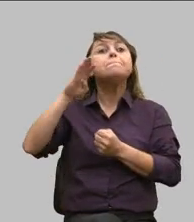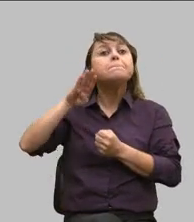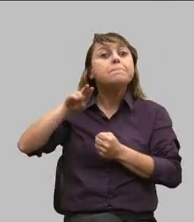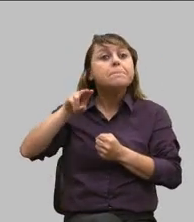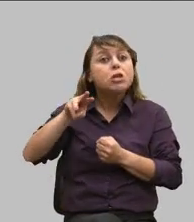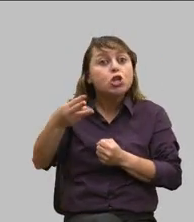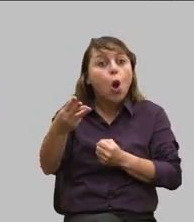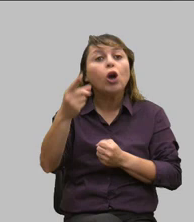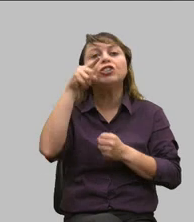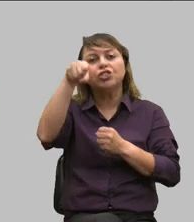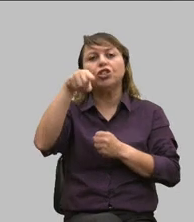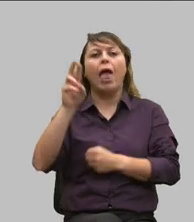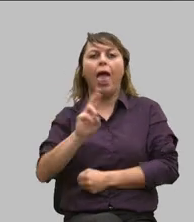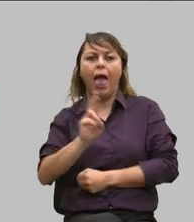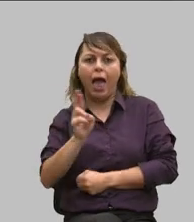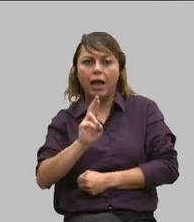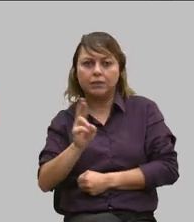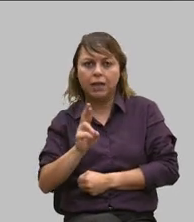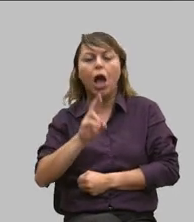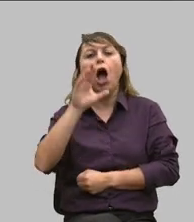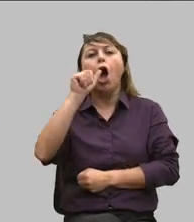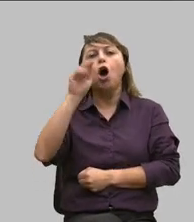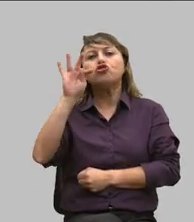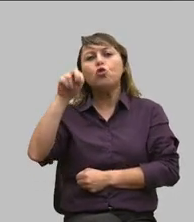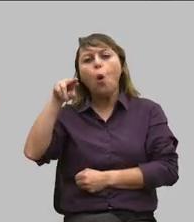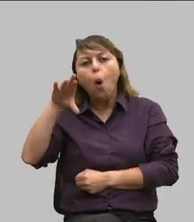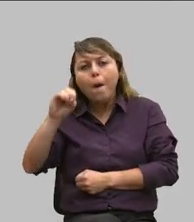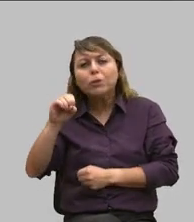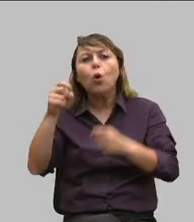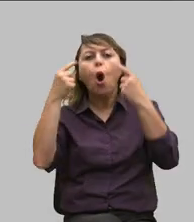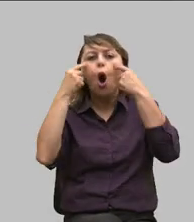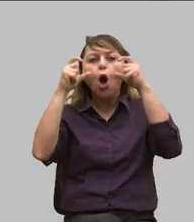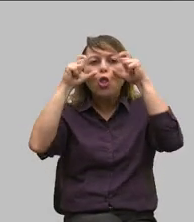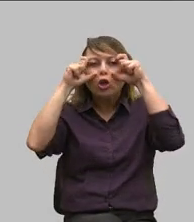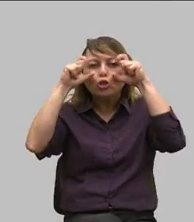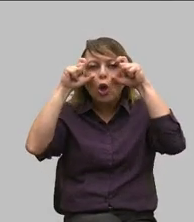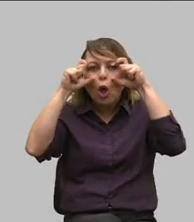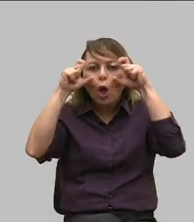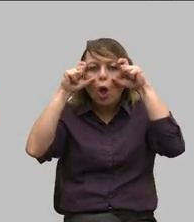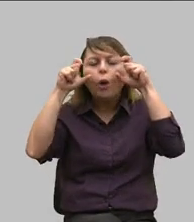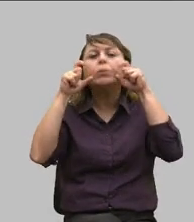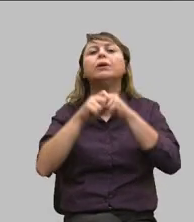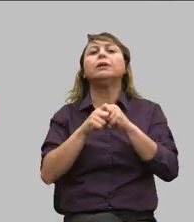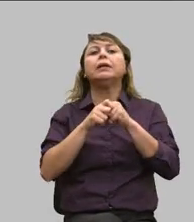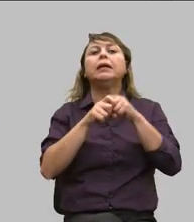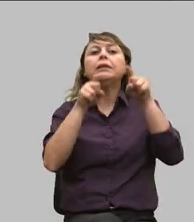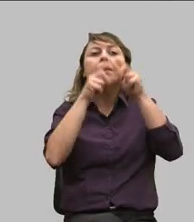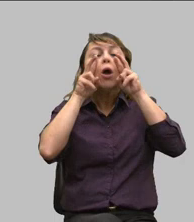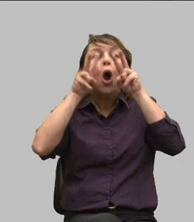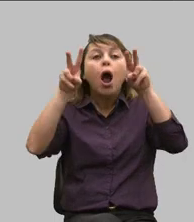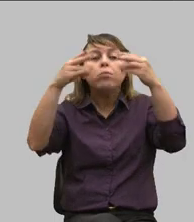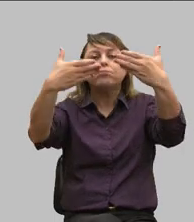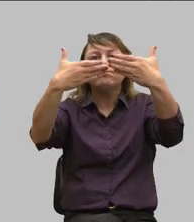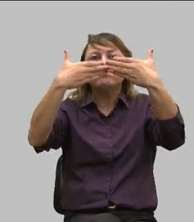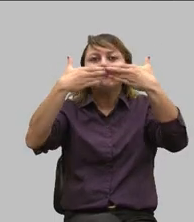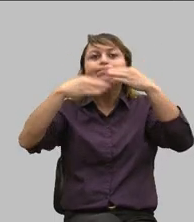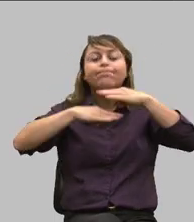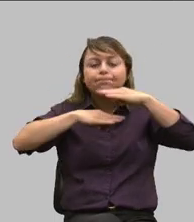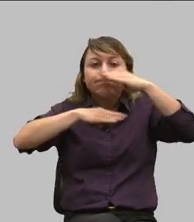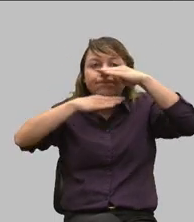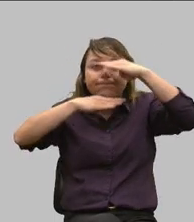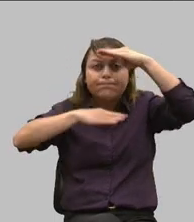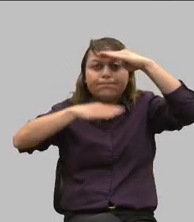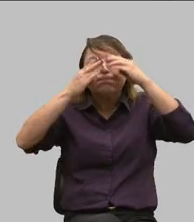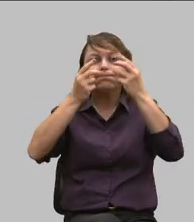tá falando de cabina audiométrica audiômetro otoscópio imitanciometro e sistema de Campo livre computador imobiliário também para